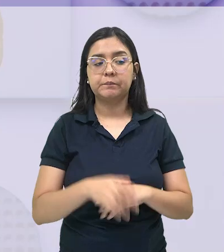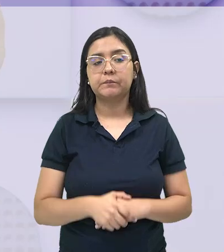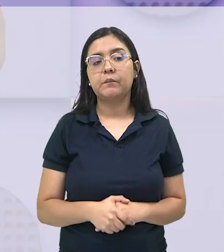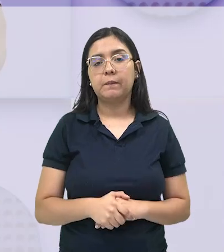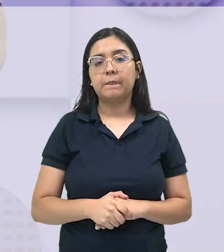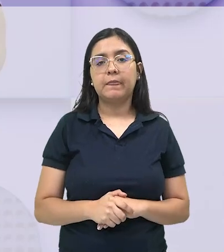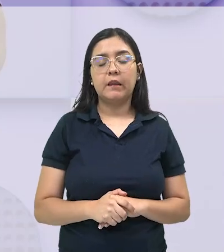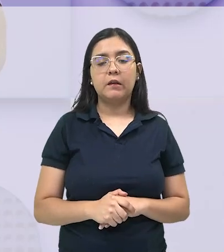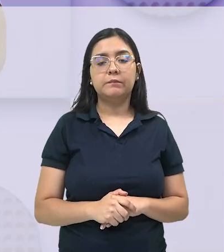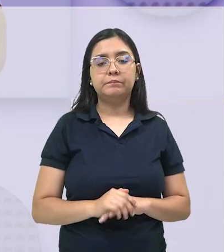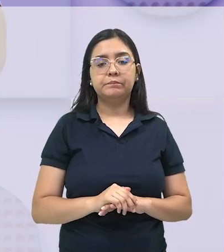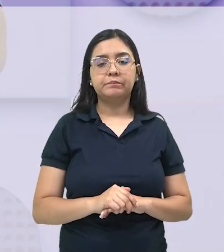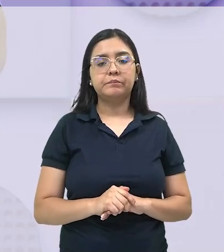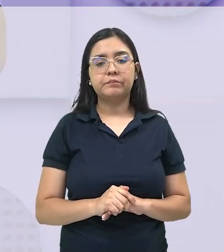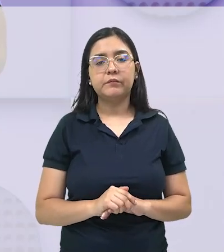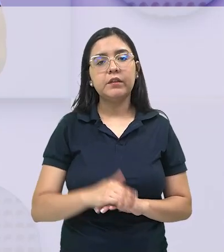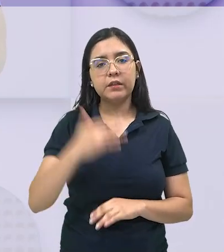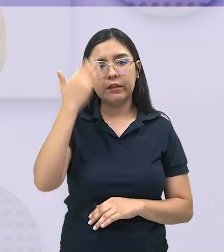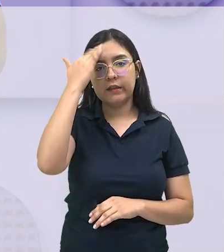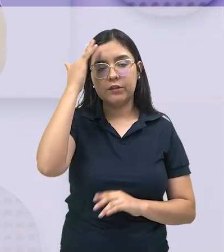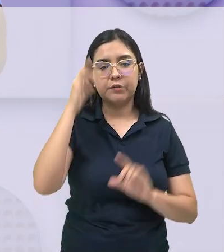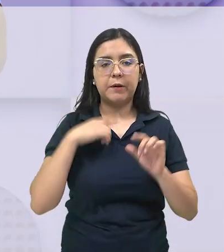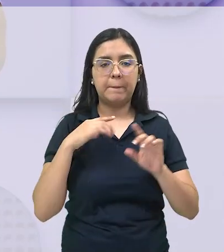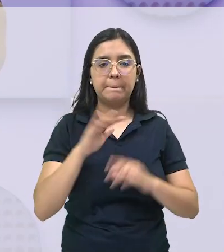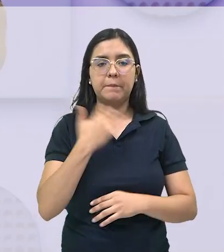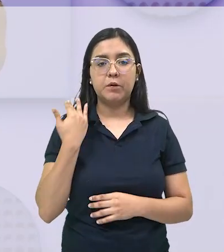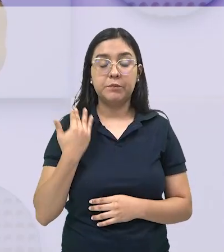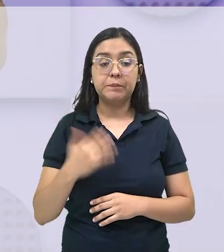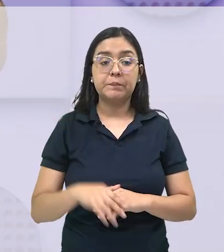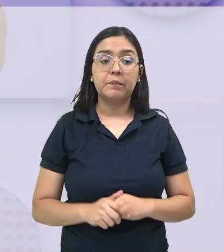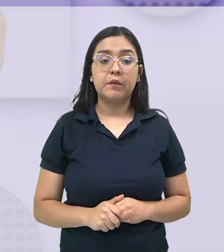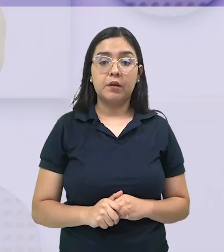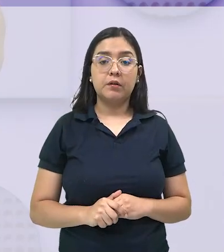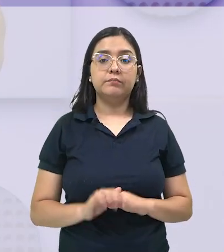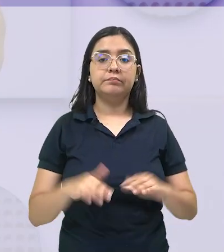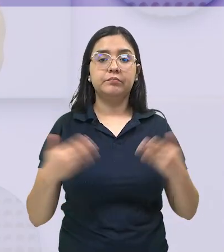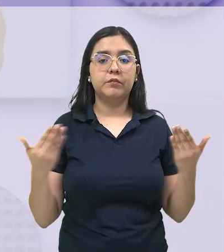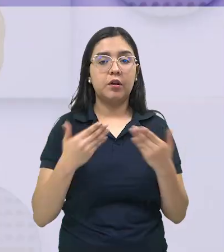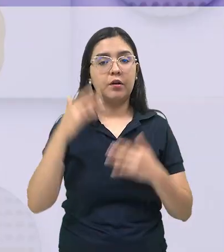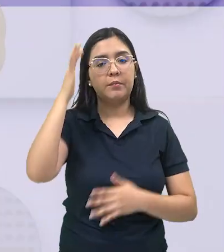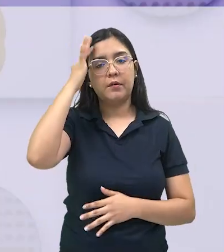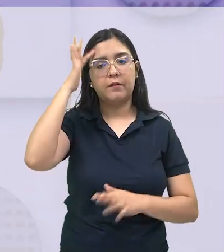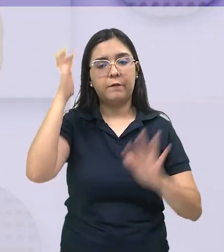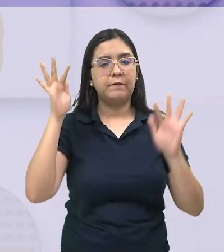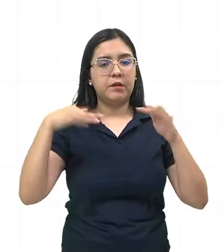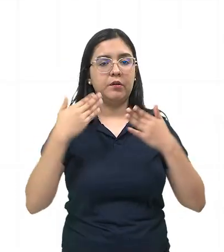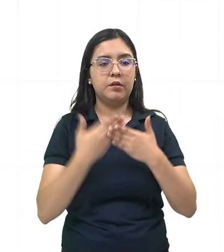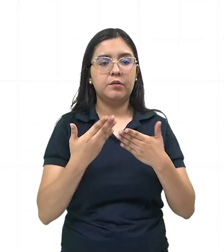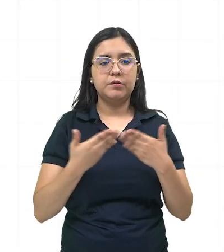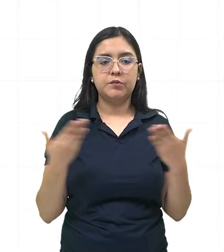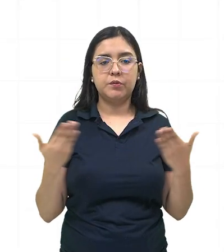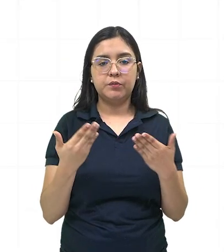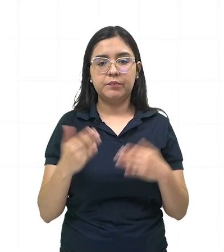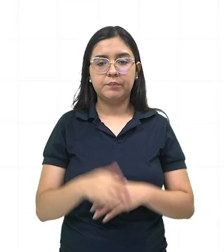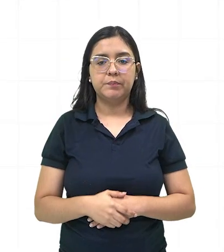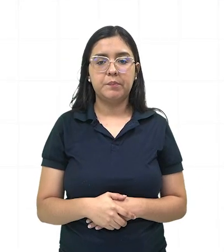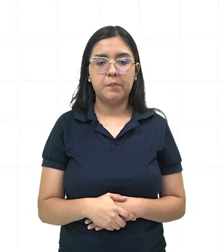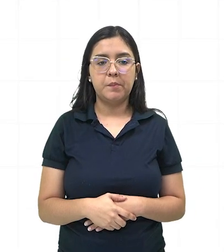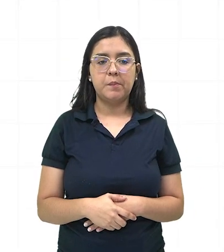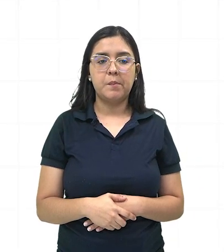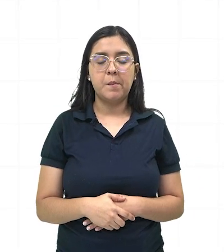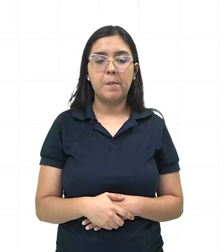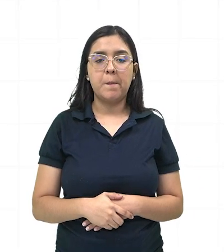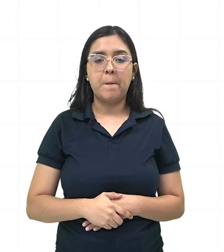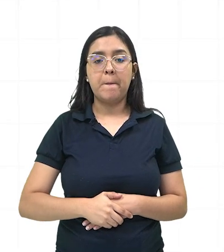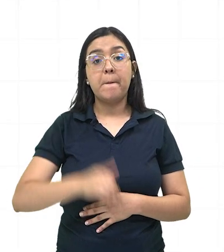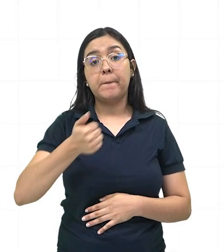essa visão da dimensão da morte, ok? Vamos agora para algumas reflexões finais desta aula.